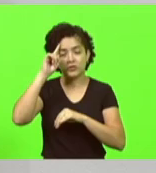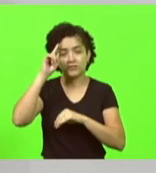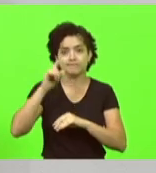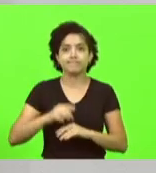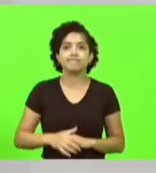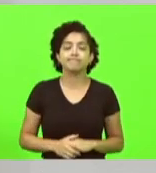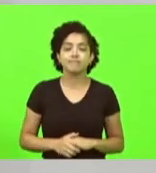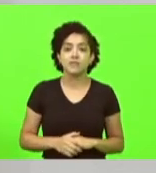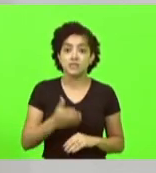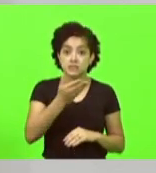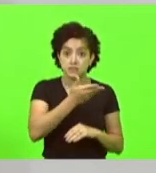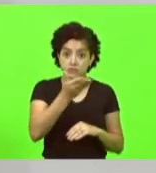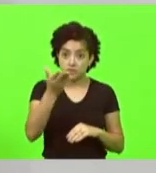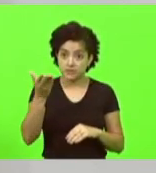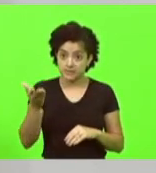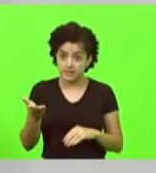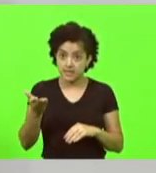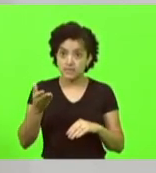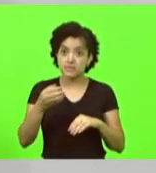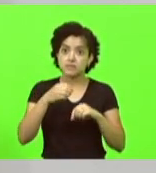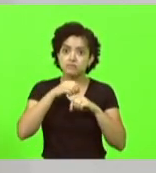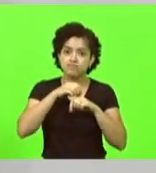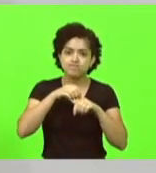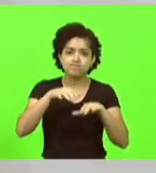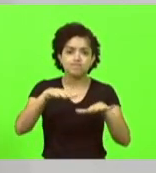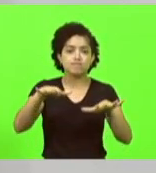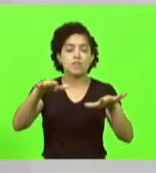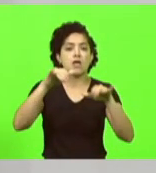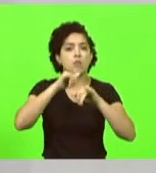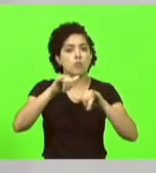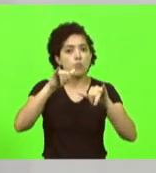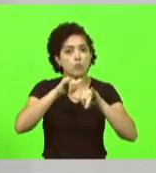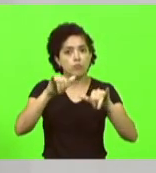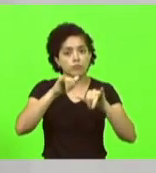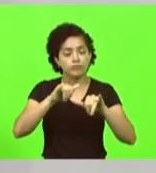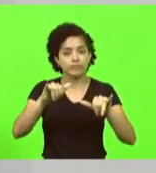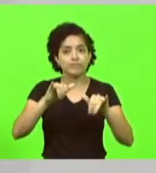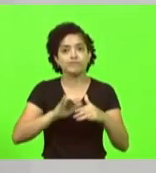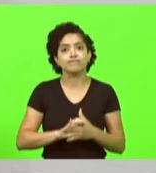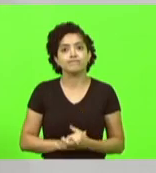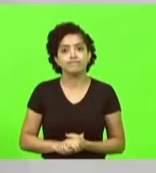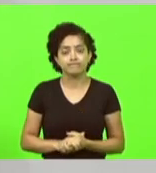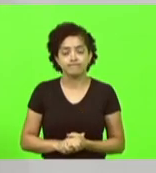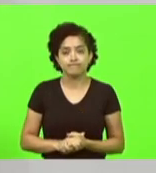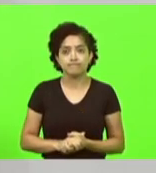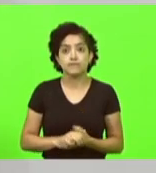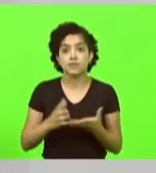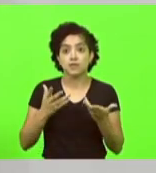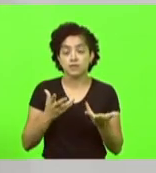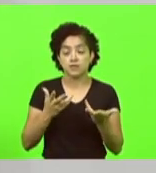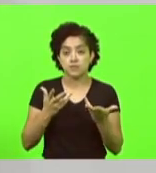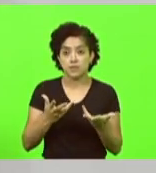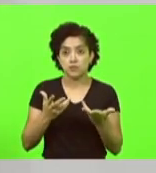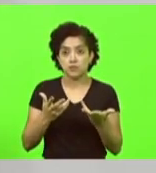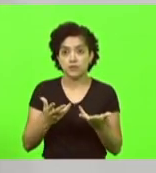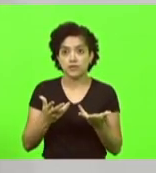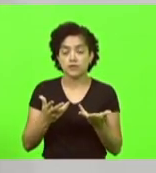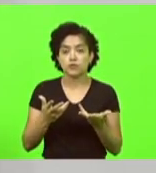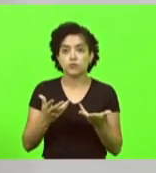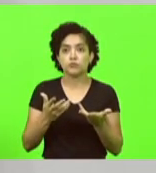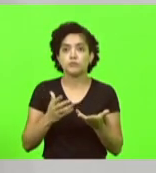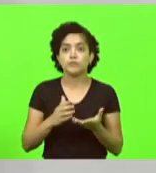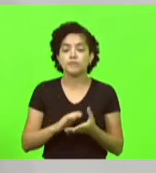São vocês que levam as informações a todos. Quero aqui